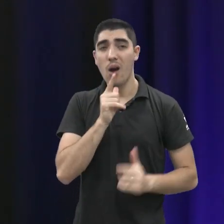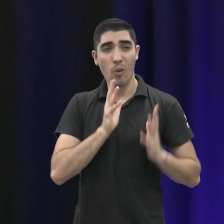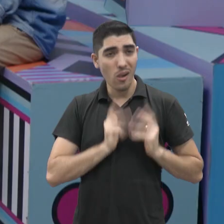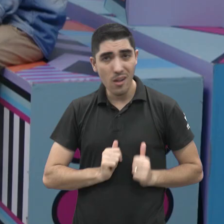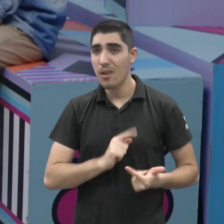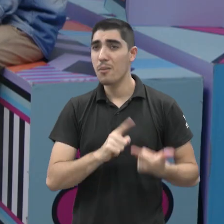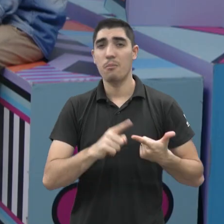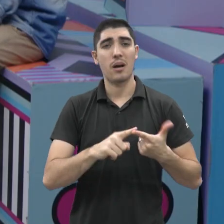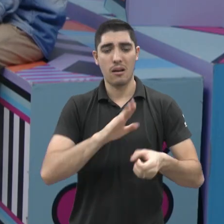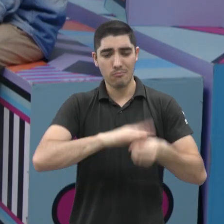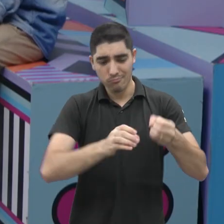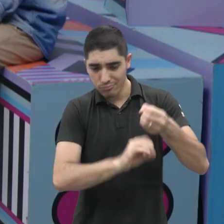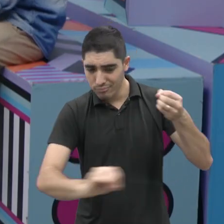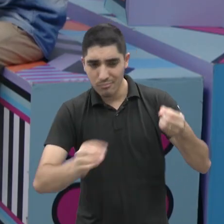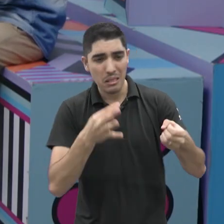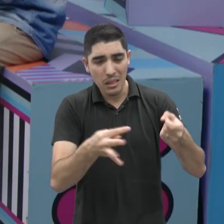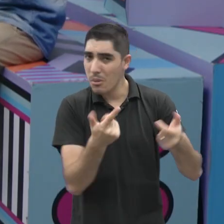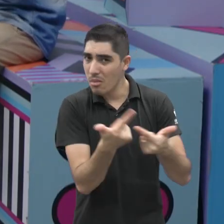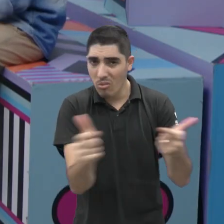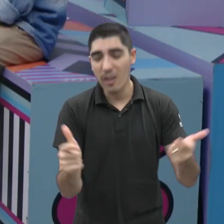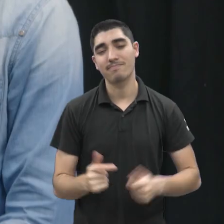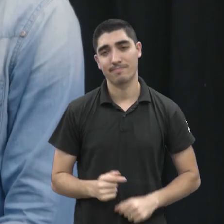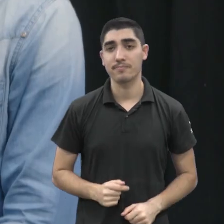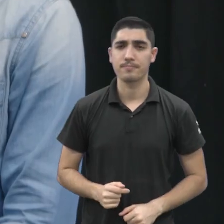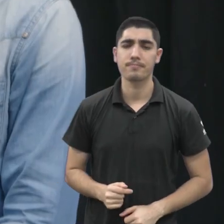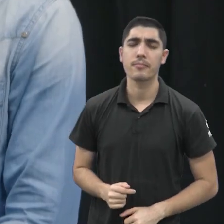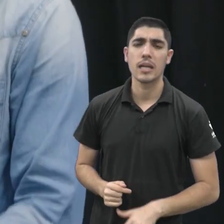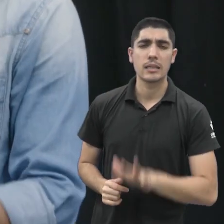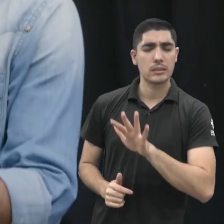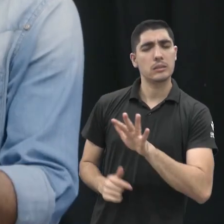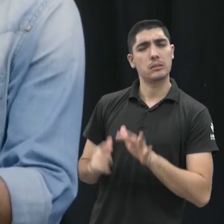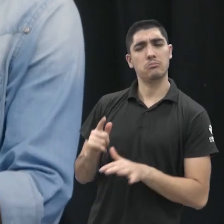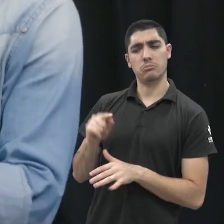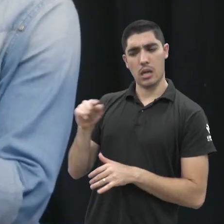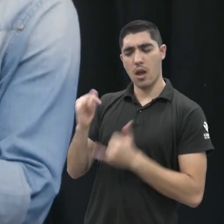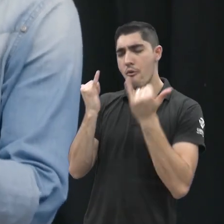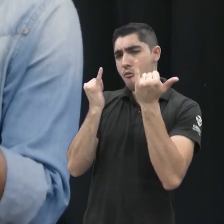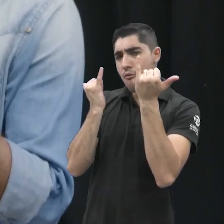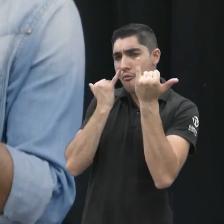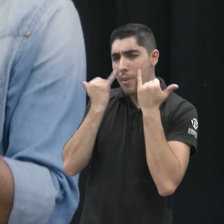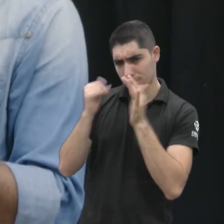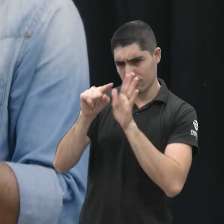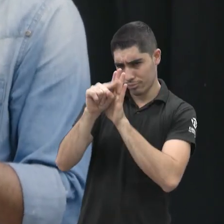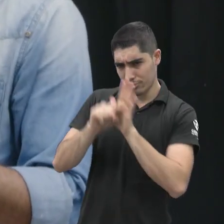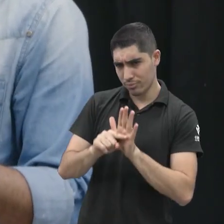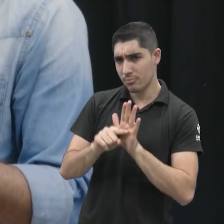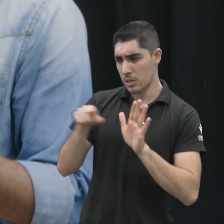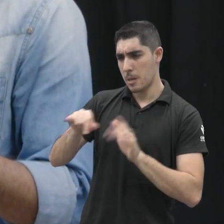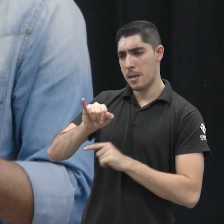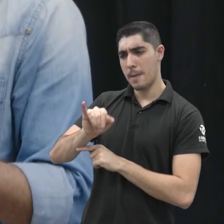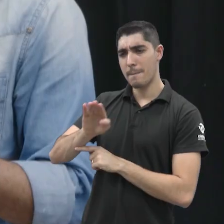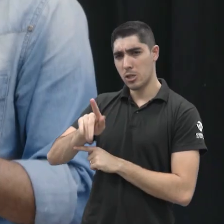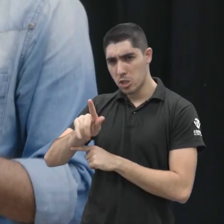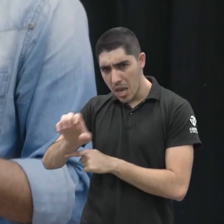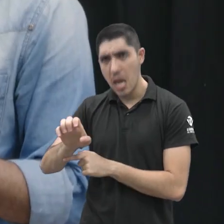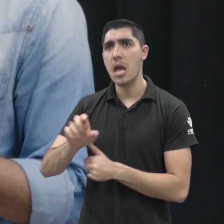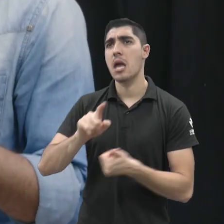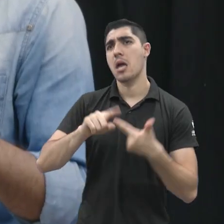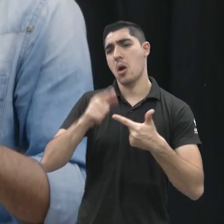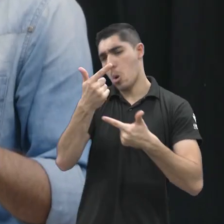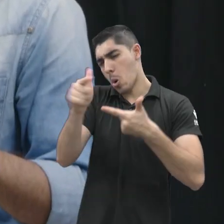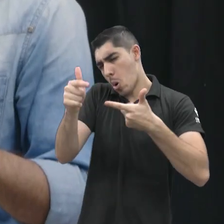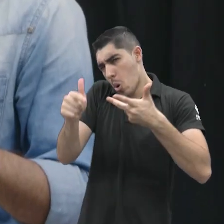tratamento. E a gente viu alguns dados, né, tanto do IBGE e outras pesquisas também, que falam sobre